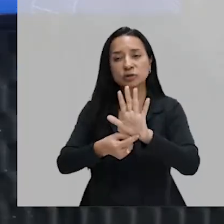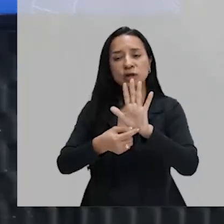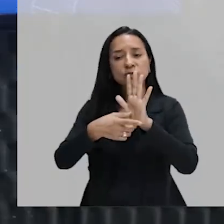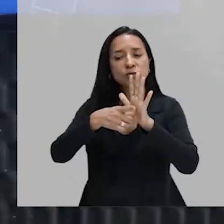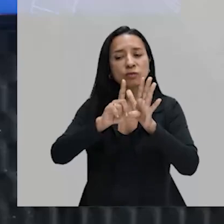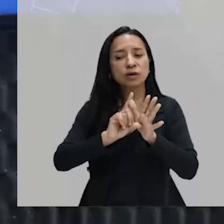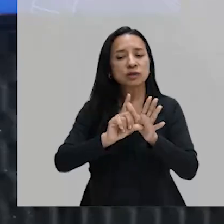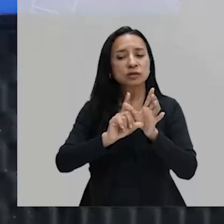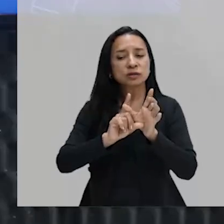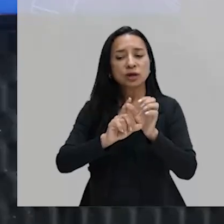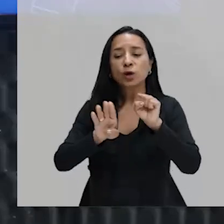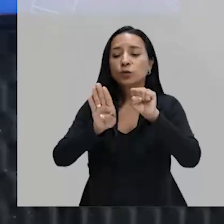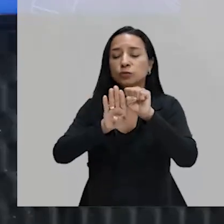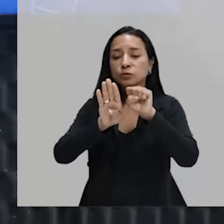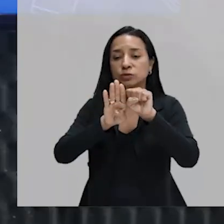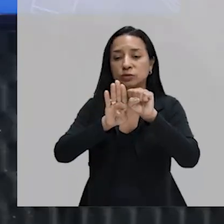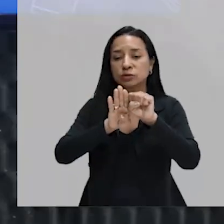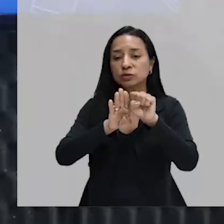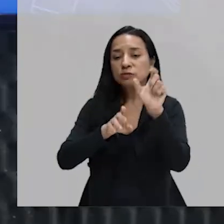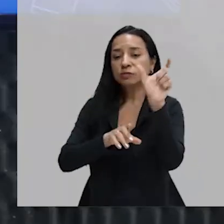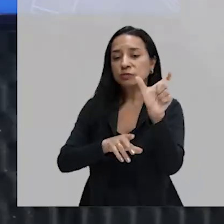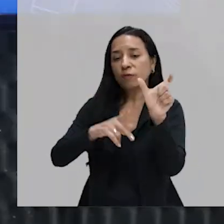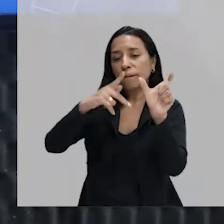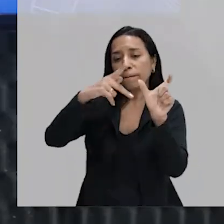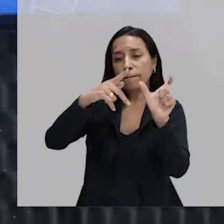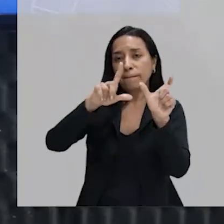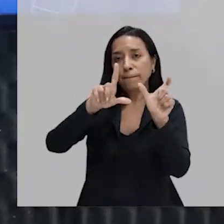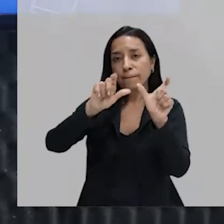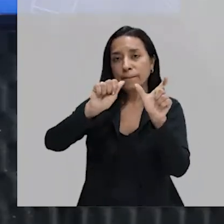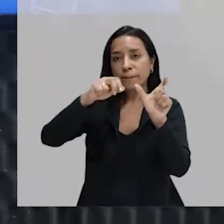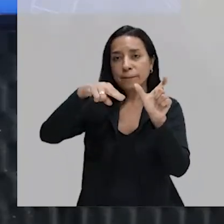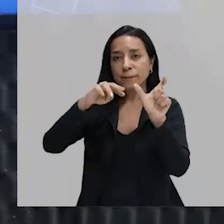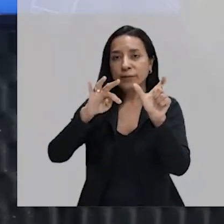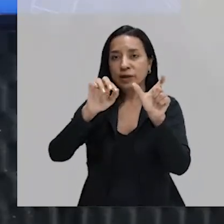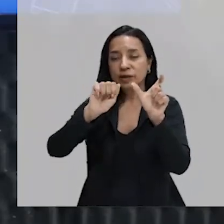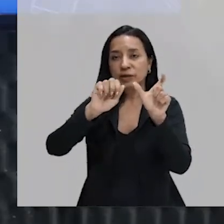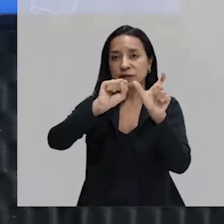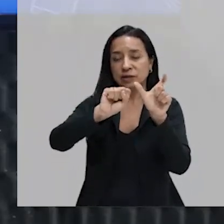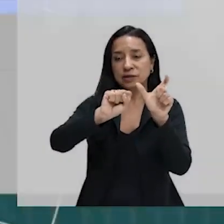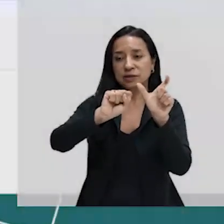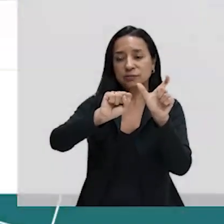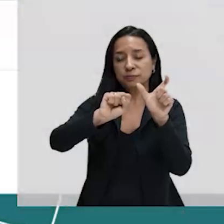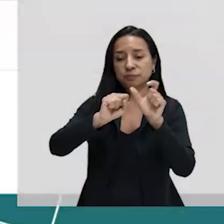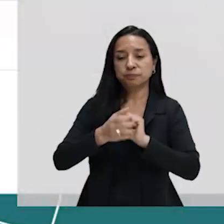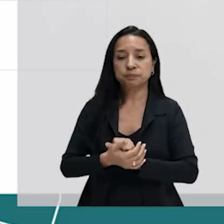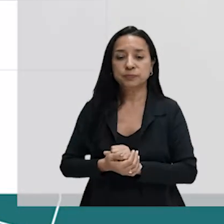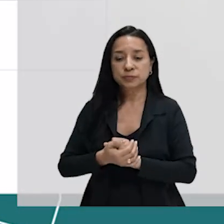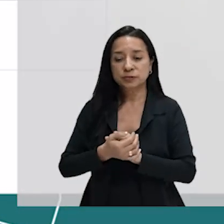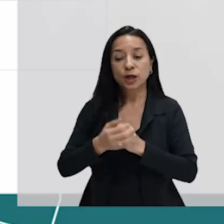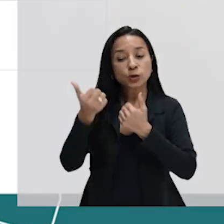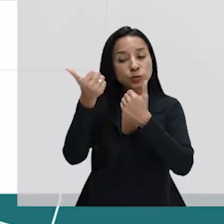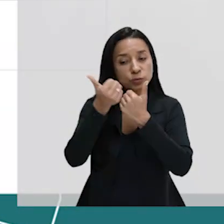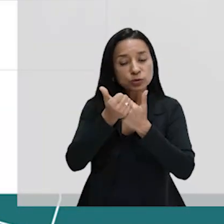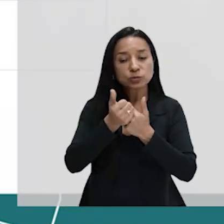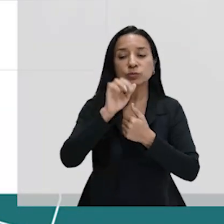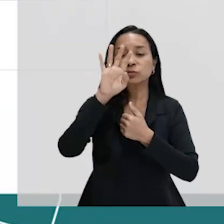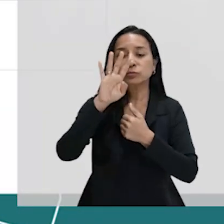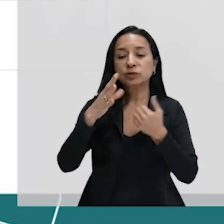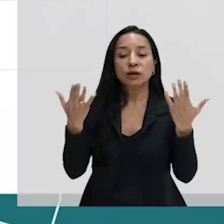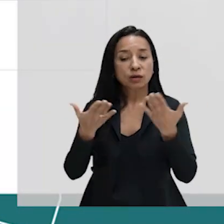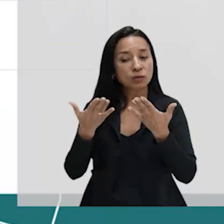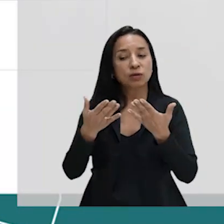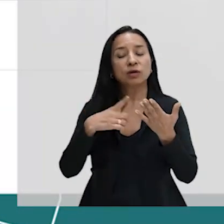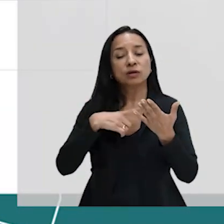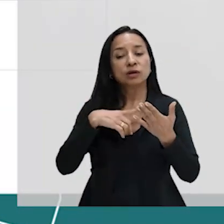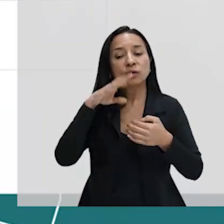Qual foi o substantivo citado anteriormente? Foi o substantivo plantas, né? Aí aqui nós temos o quadro dos